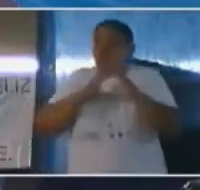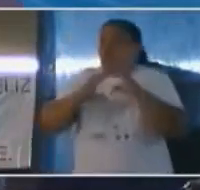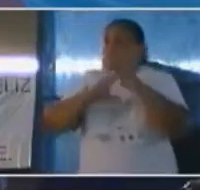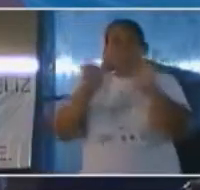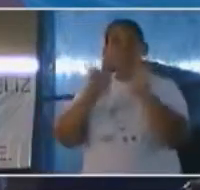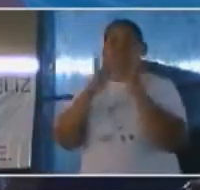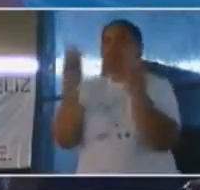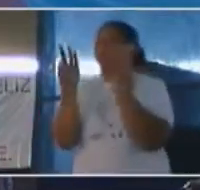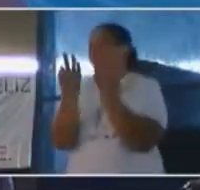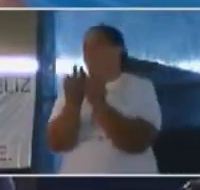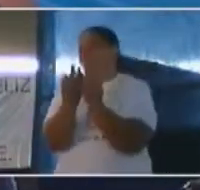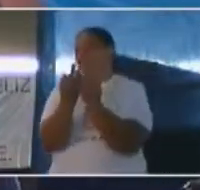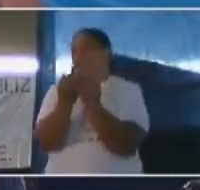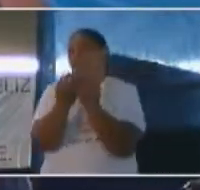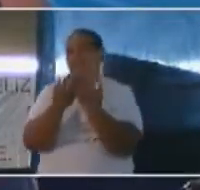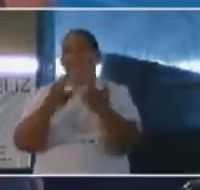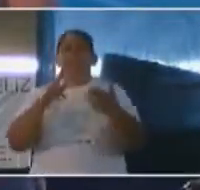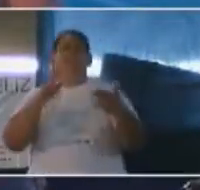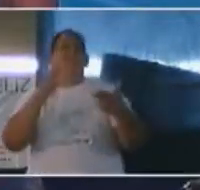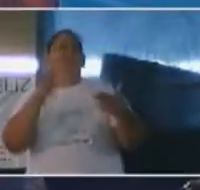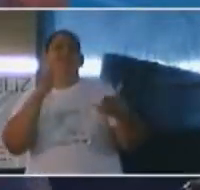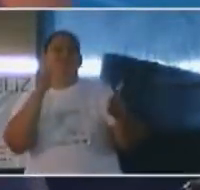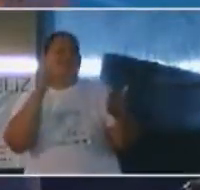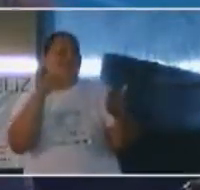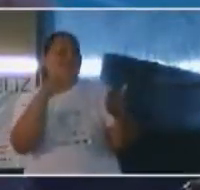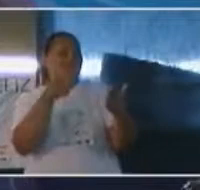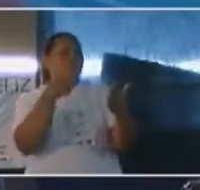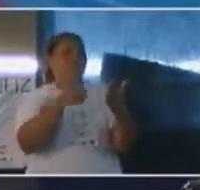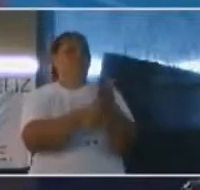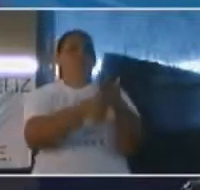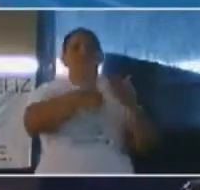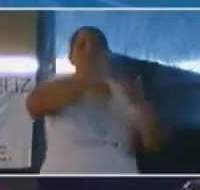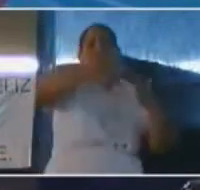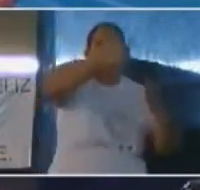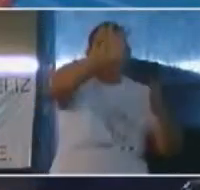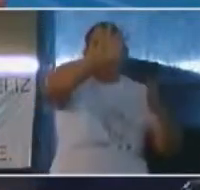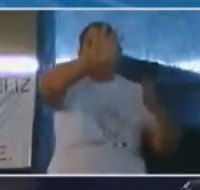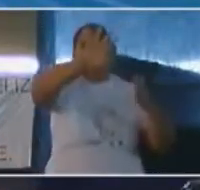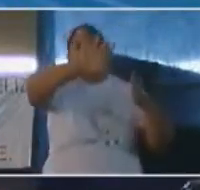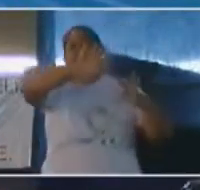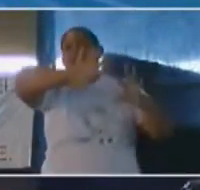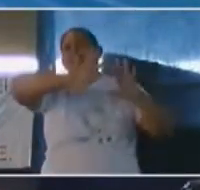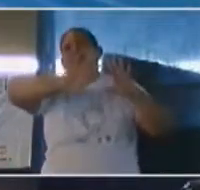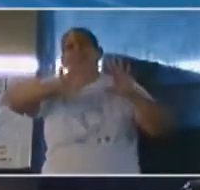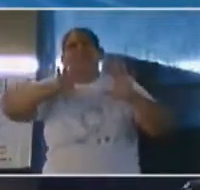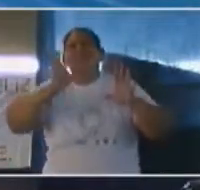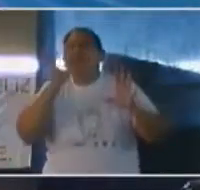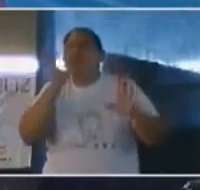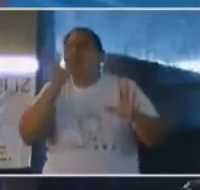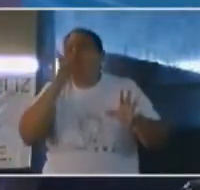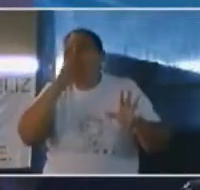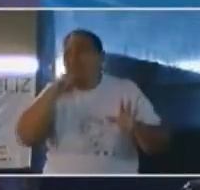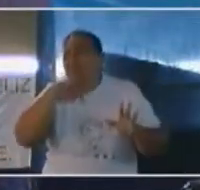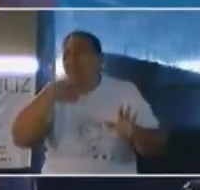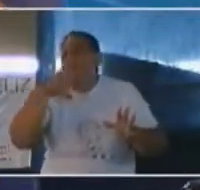levavam 2 ou 3 semanas para percorrer um espaço dentro do mesmo estado. Pouquíssima gente